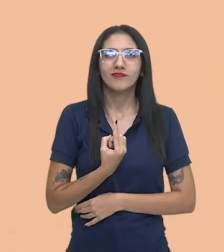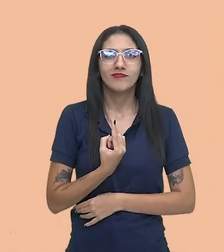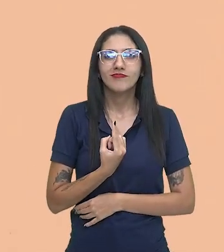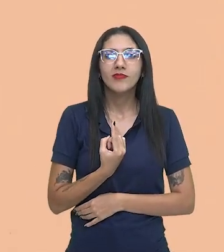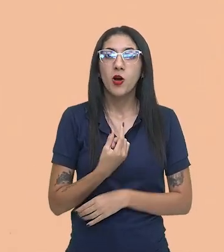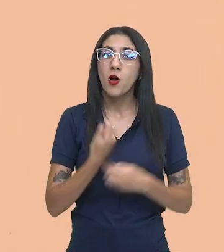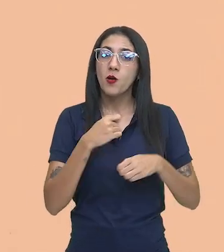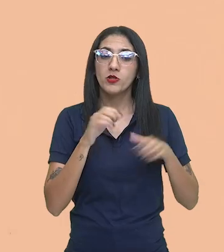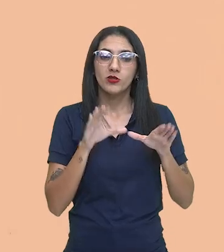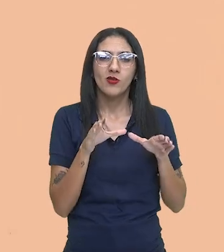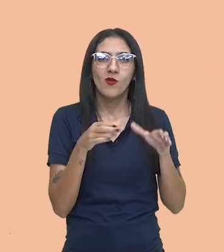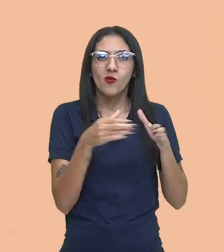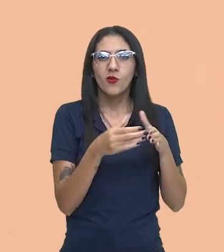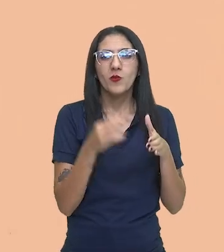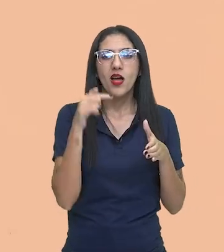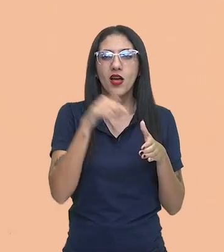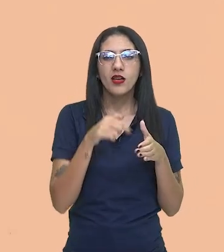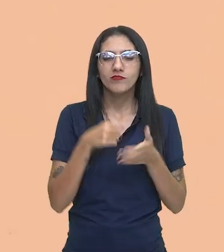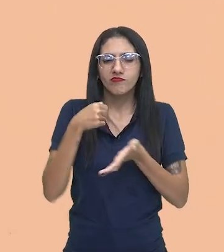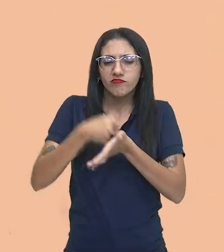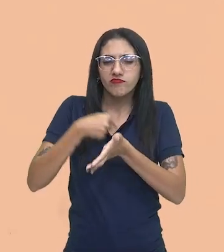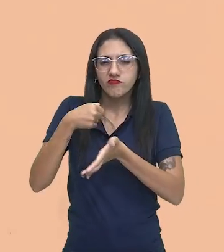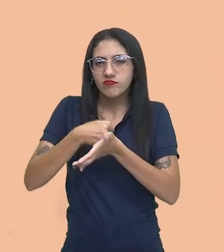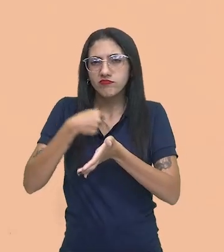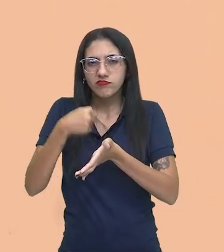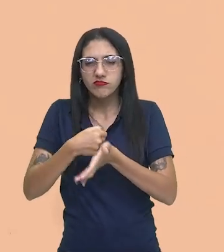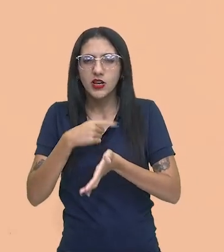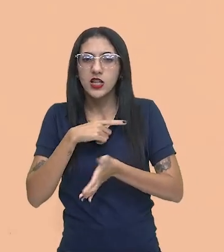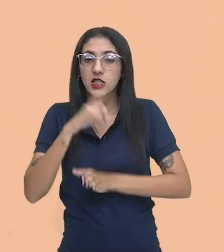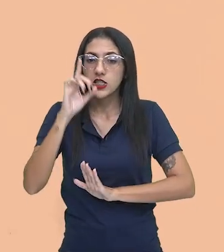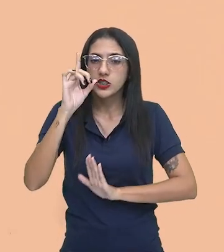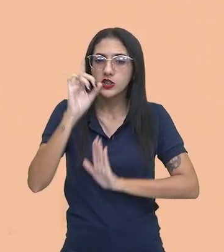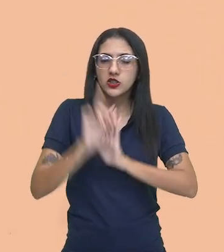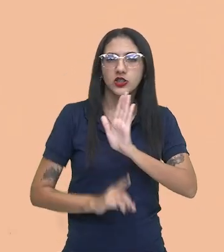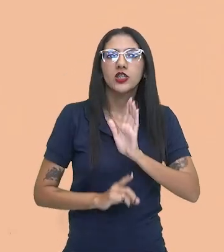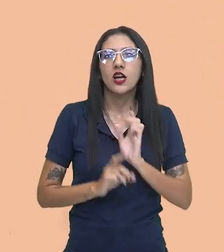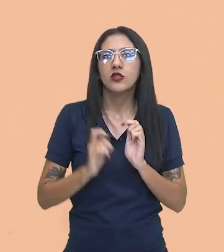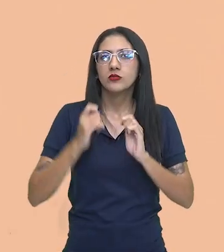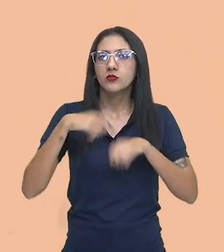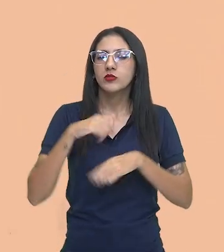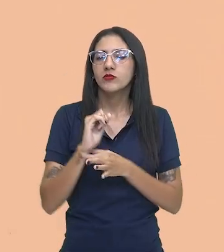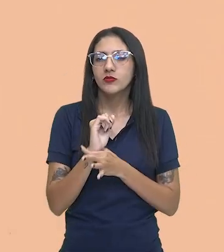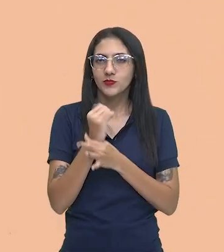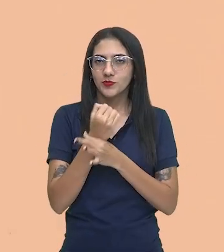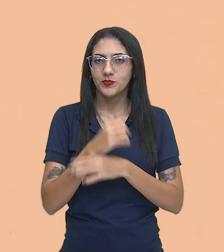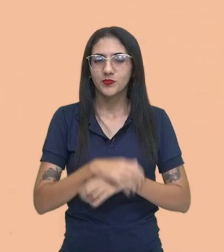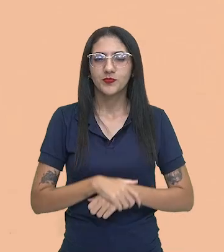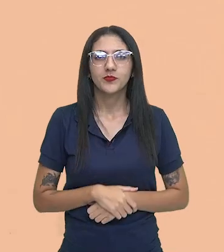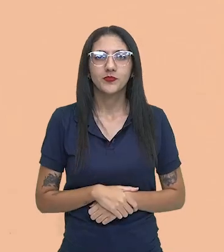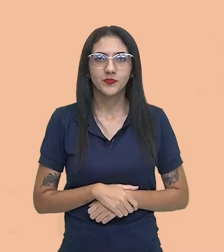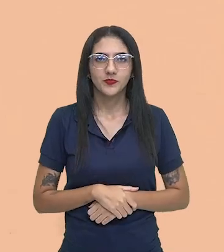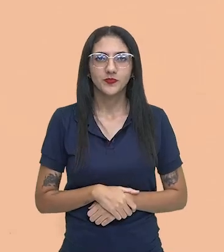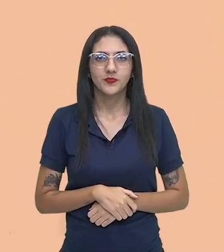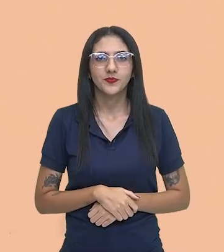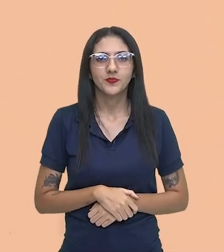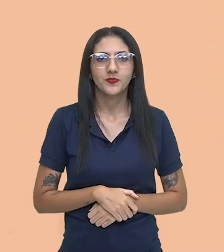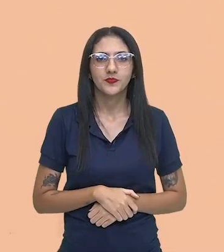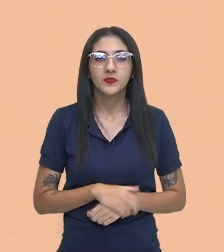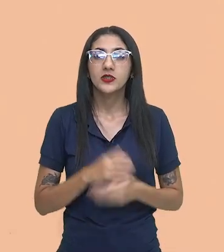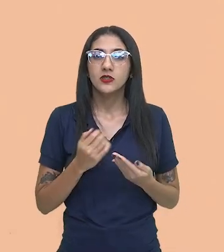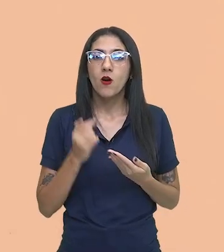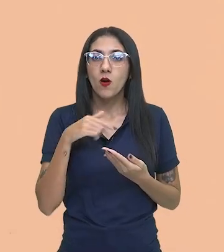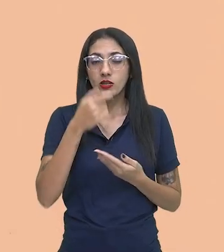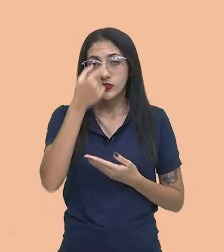se agrupar e lutar por esse reconhecimento, para que a sua cidadania seja reconhecida. Não é isso? Então, a